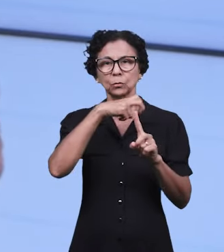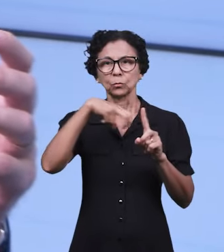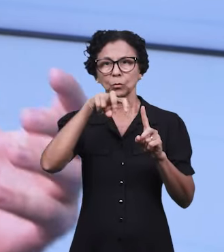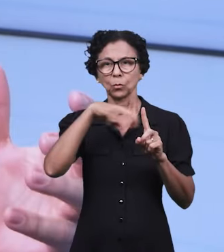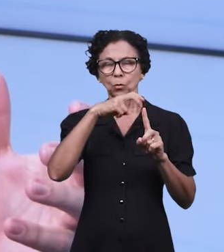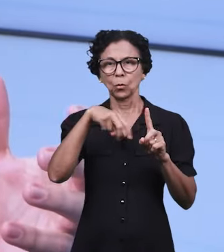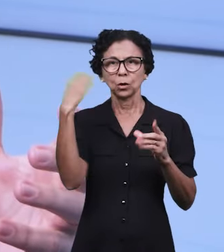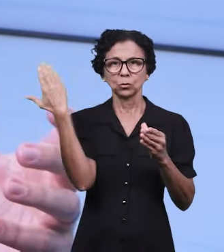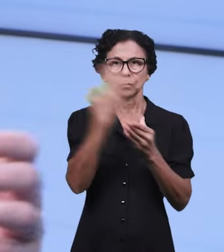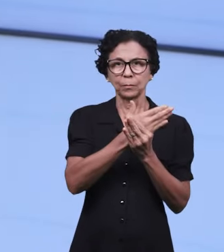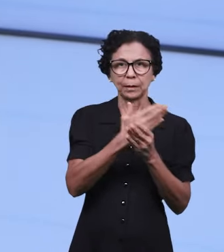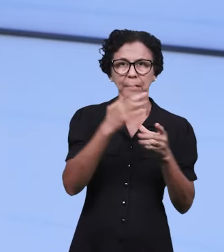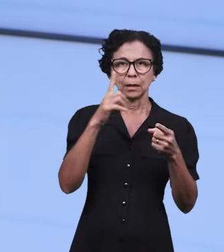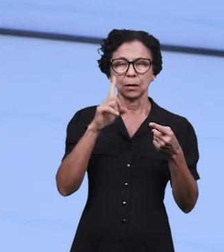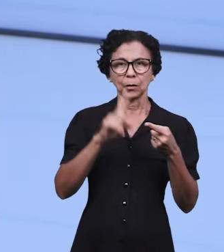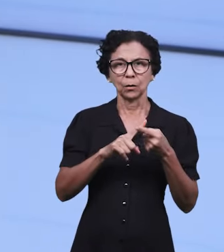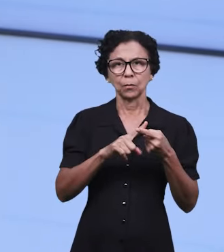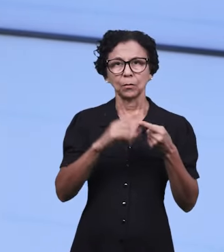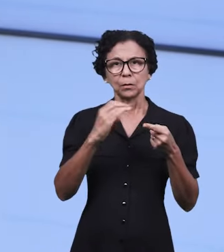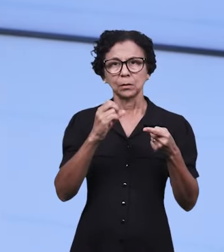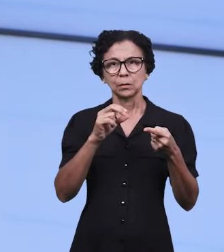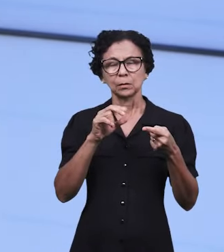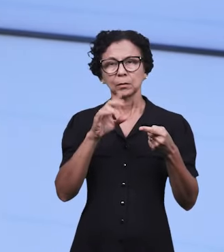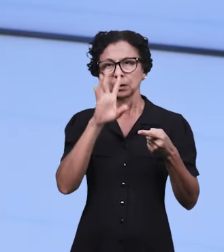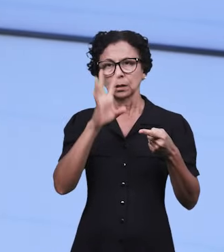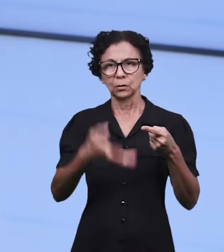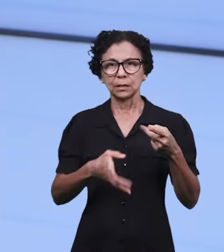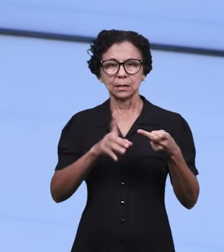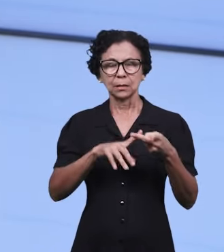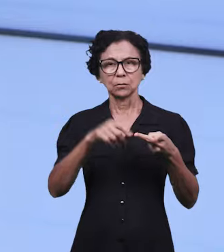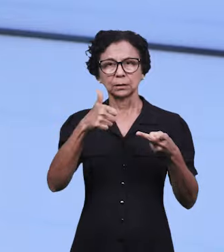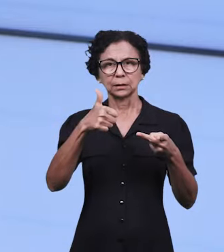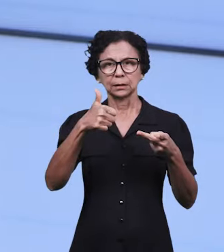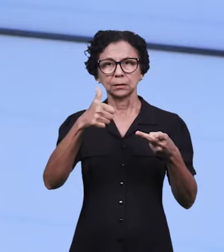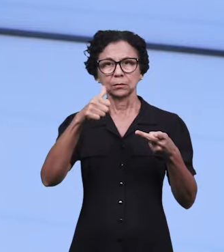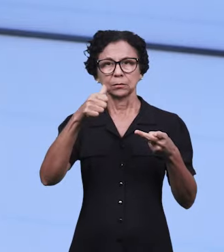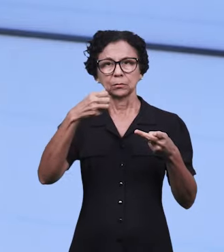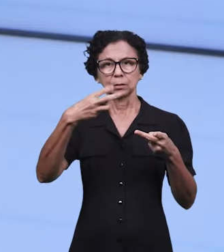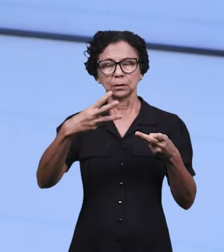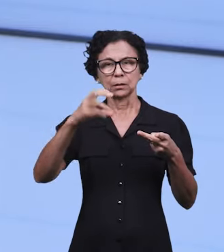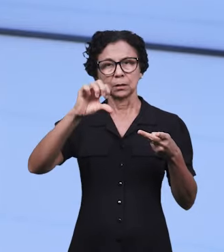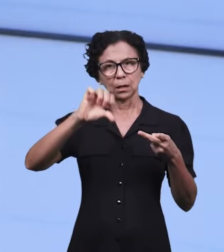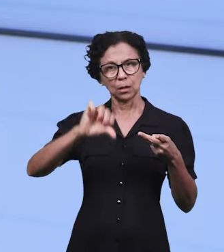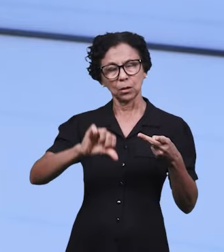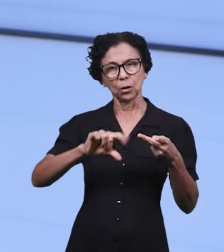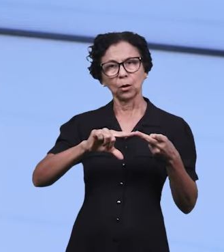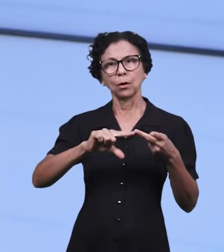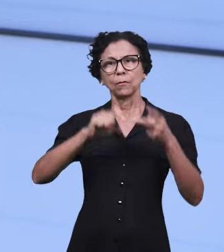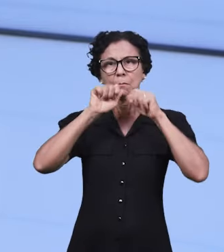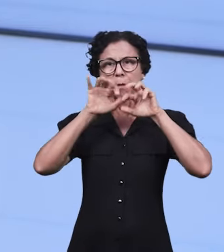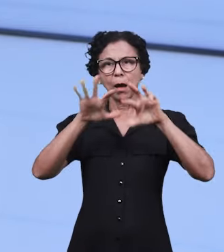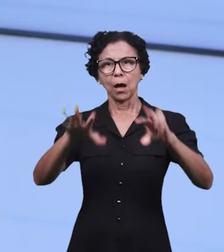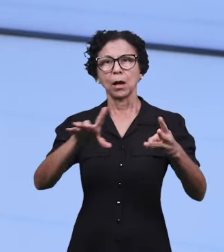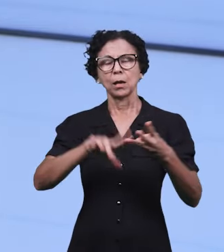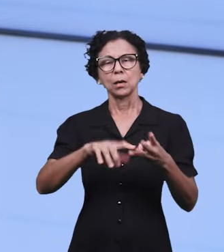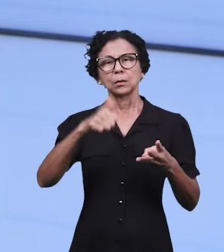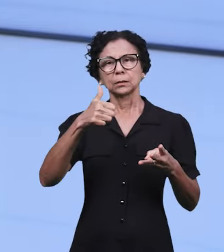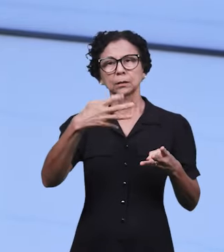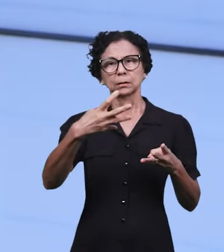138 fala da calúnia o 139 fala da difamação e o artigo 40 ele fala da